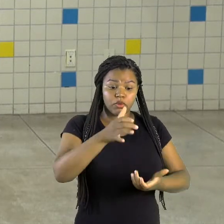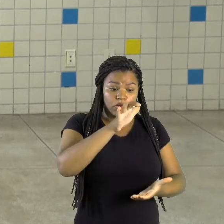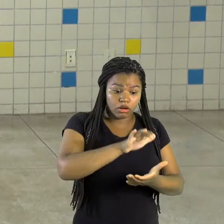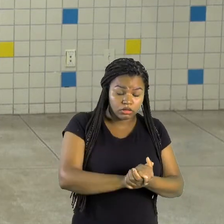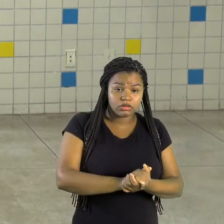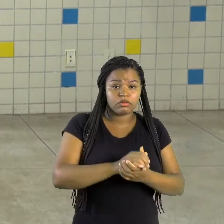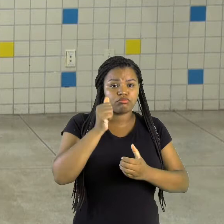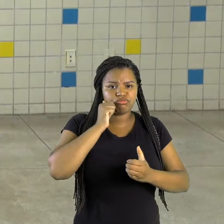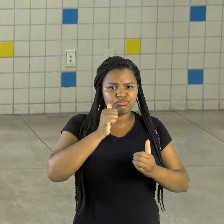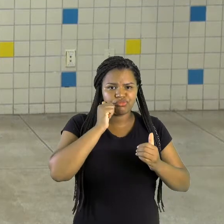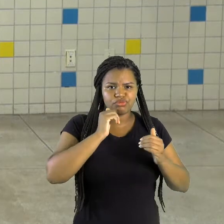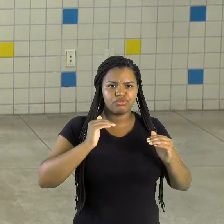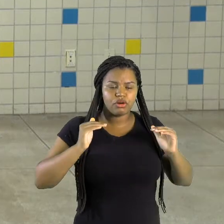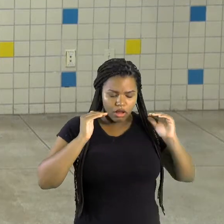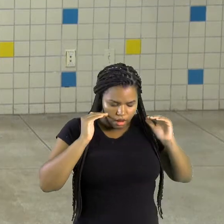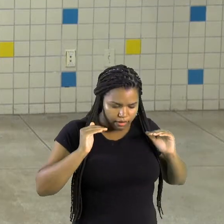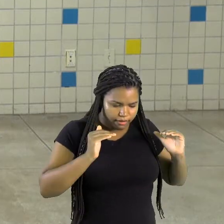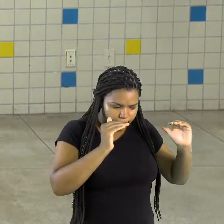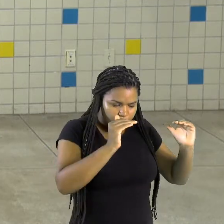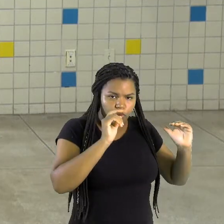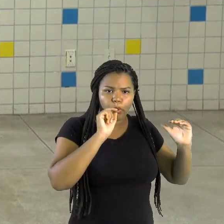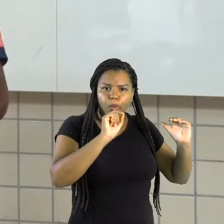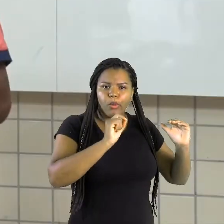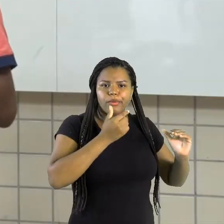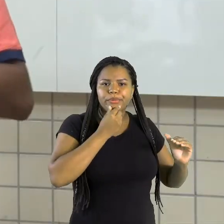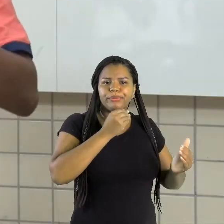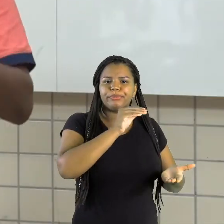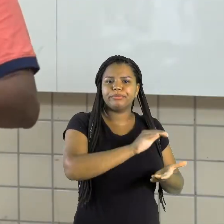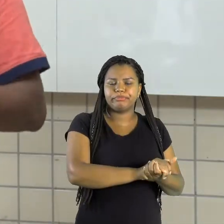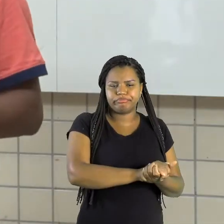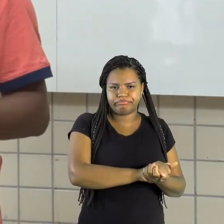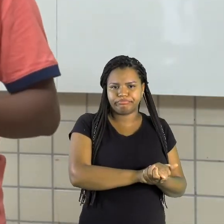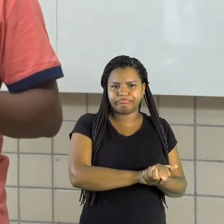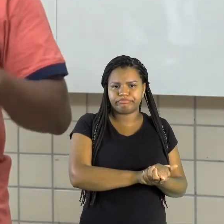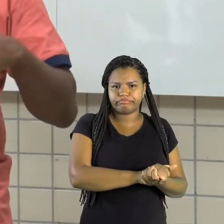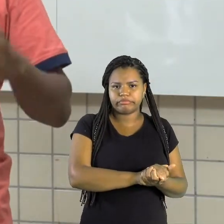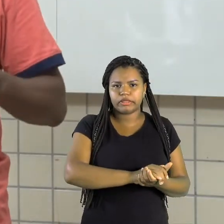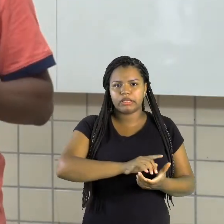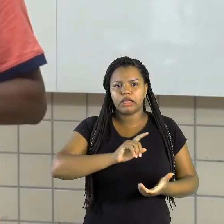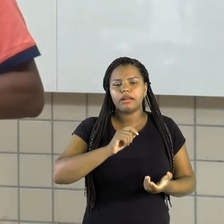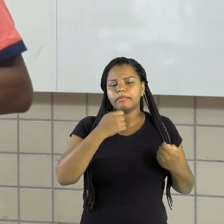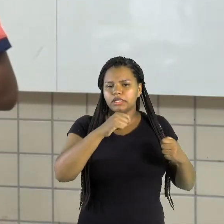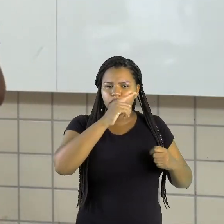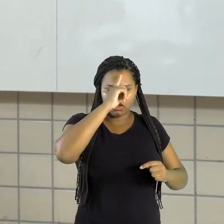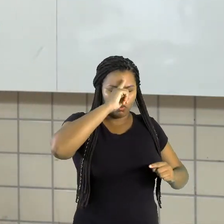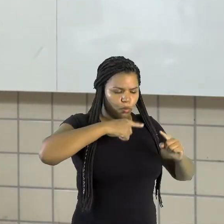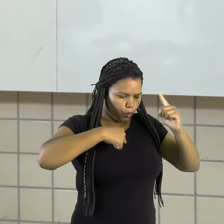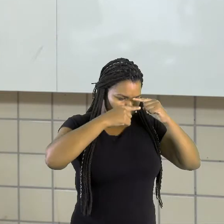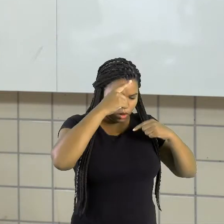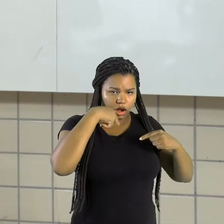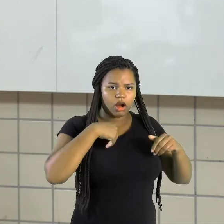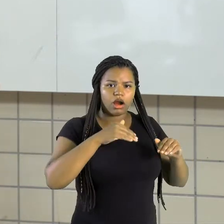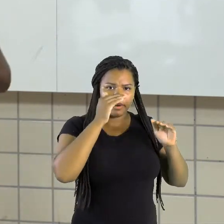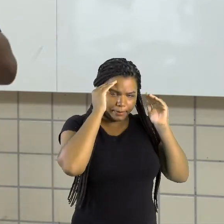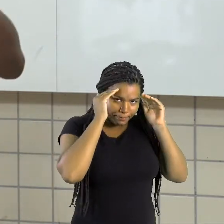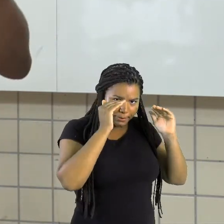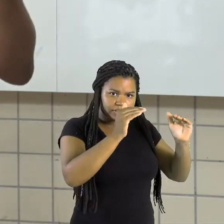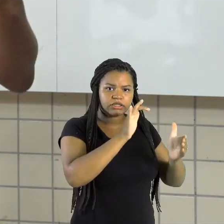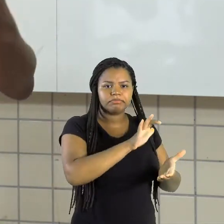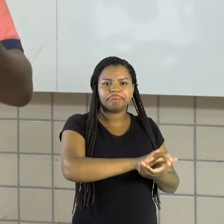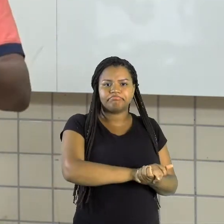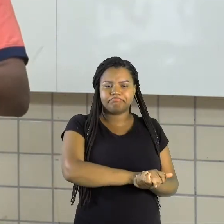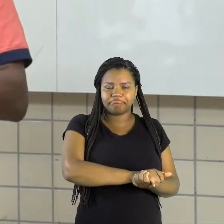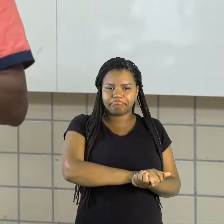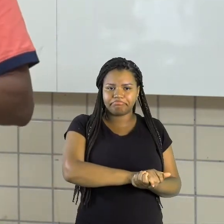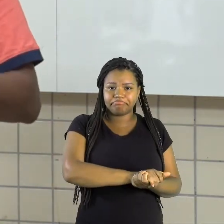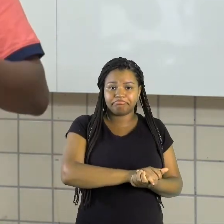então, ao seu marido. Ela estava destinada ali a receber as ordens e cumprir o que determinava o seu marido. As